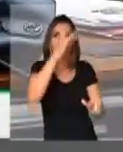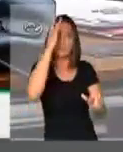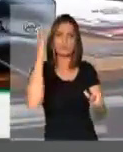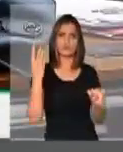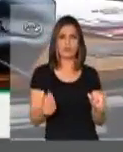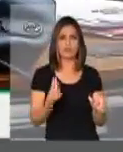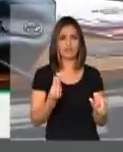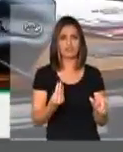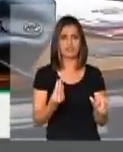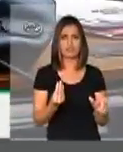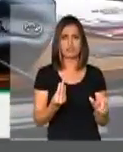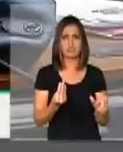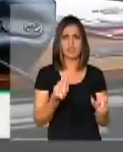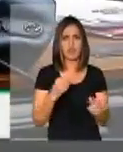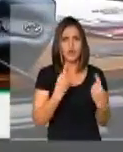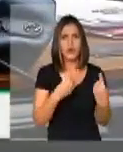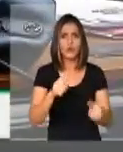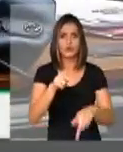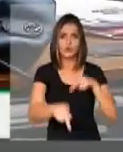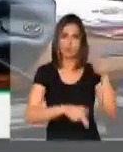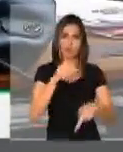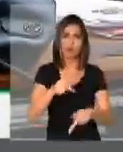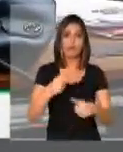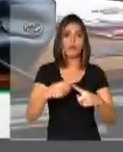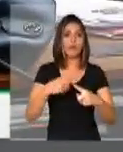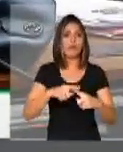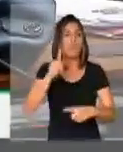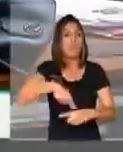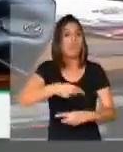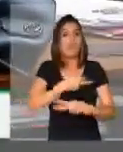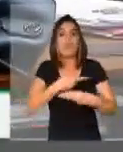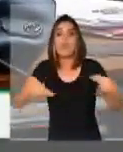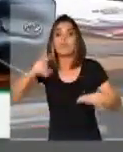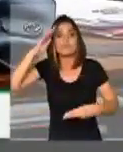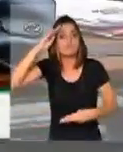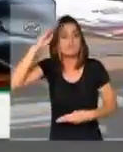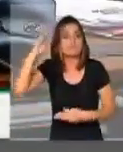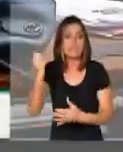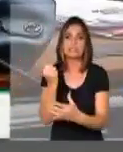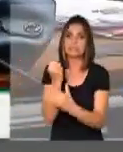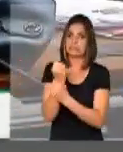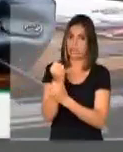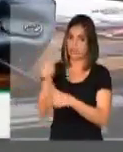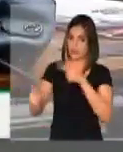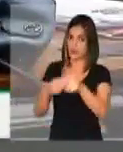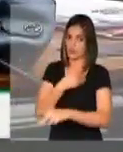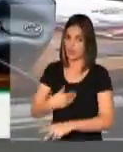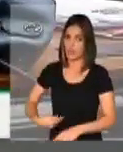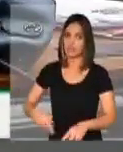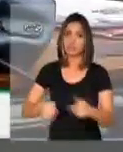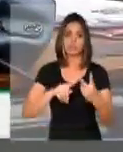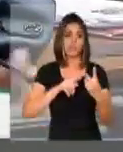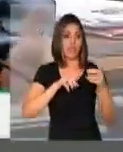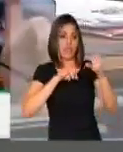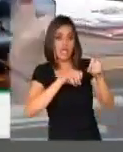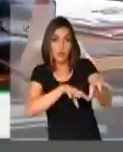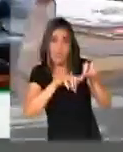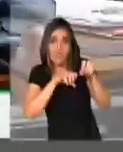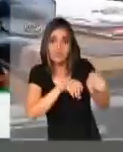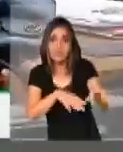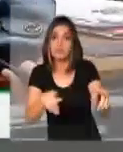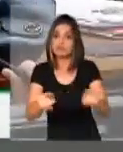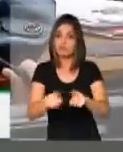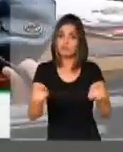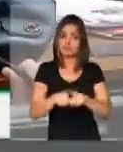de reação do Estado para fazer aquilo que é essencial. Falamos da segurança, mas falamos da educação. E nós